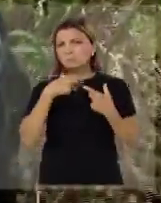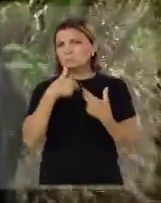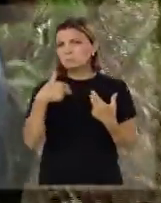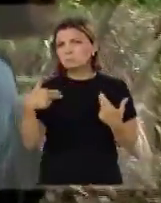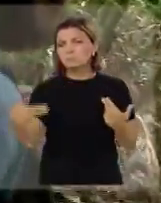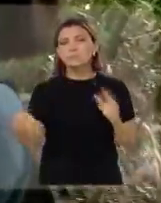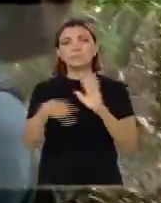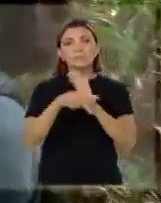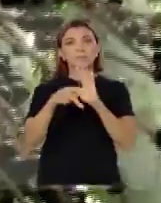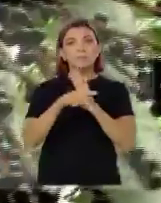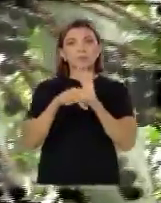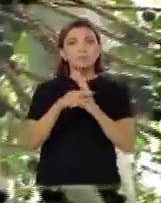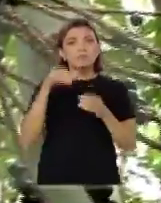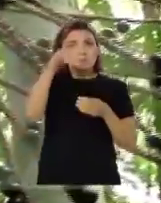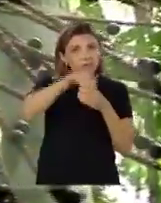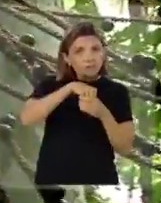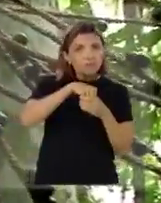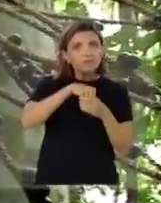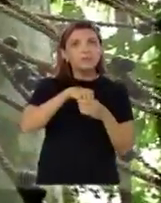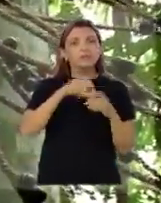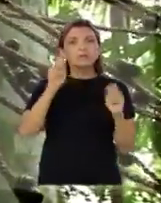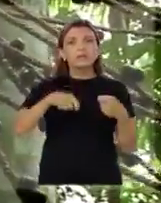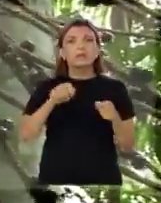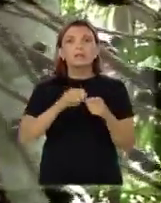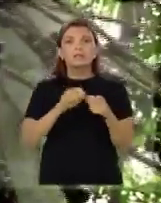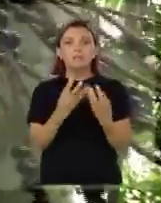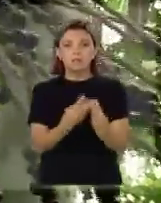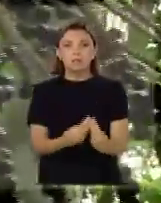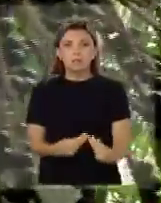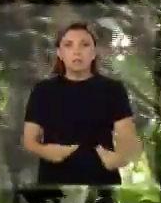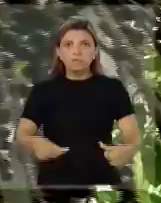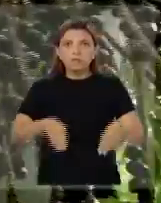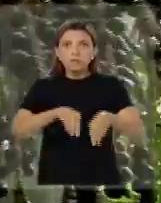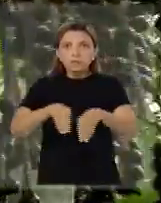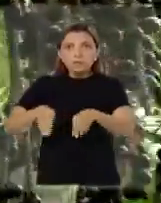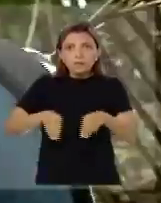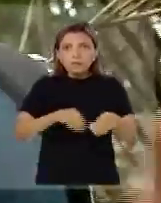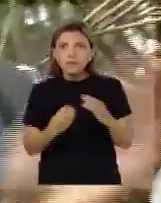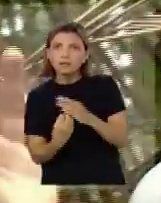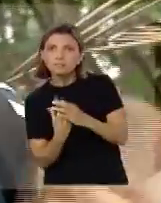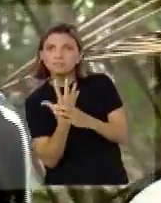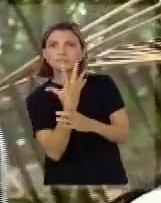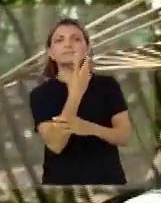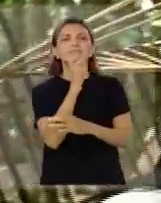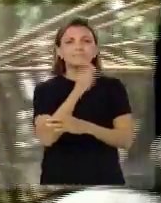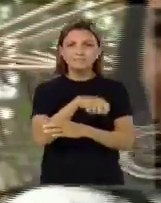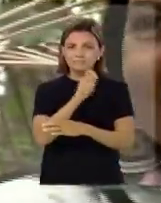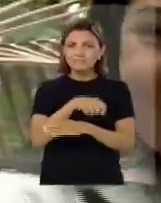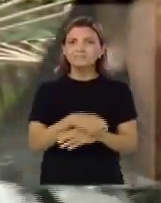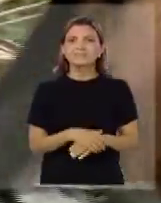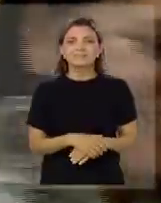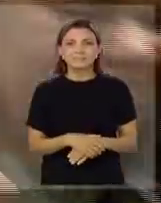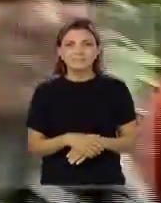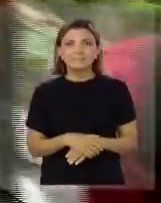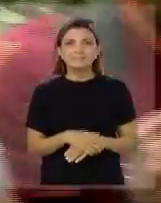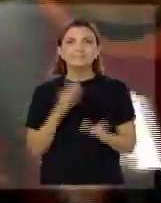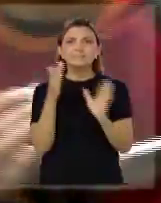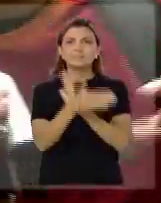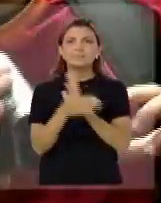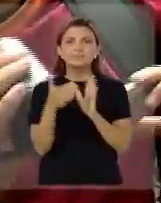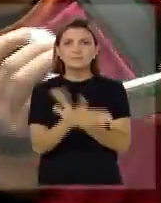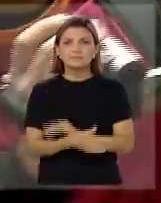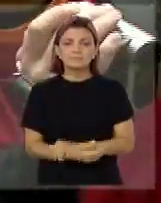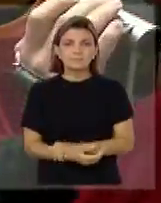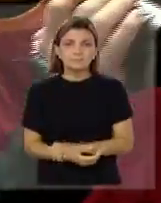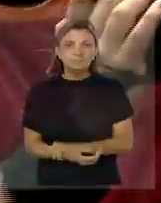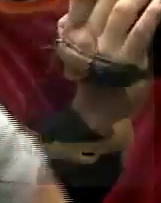muito bem tudo que a natureza dá. Sim, do bagaço nós fazemos até adubo. Nossa, então se aproveita tudo mesmo. Muito. Com certeza. Vamos pra lá que